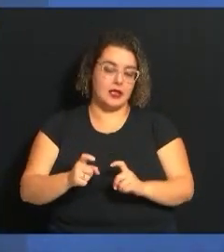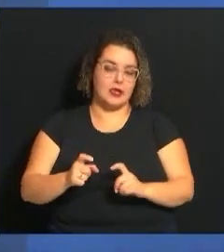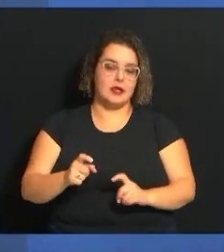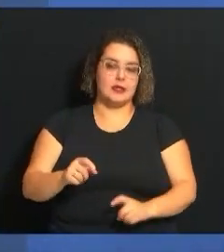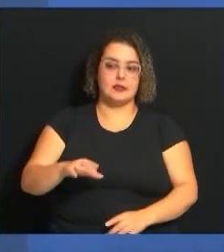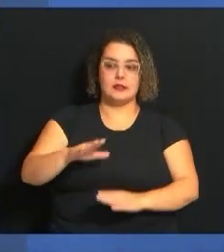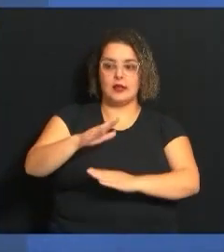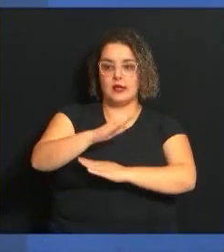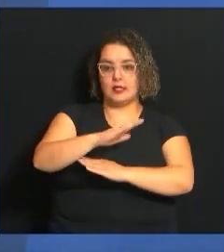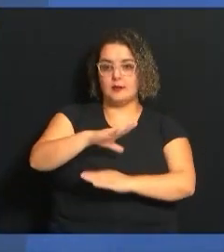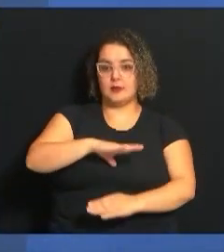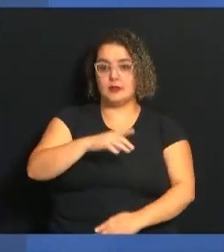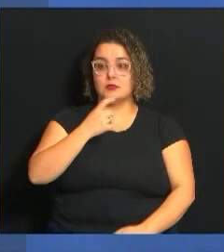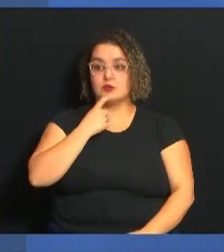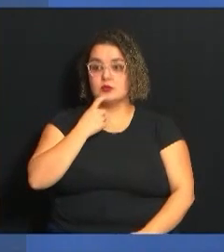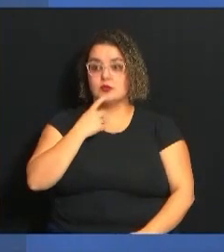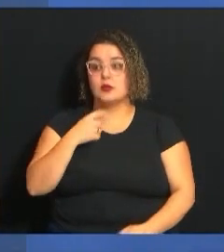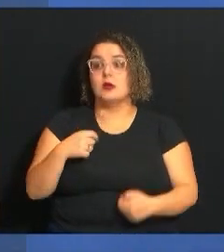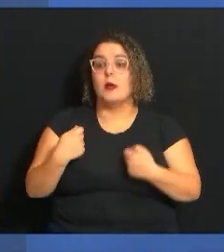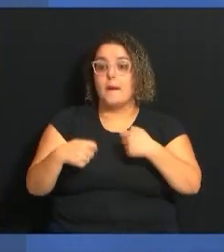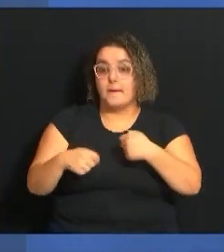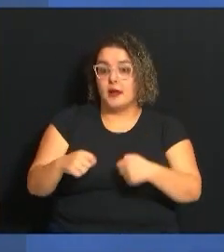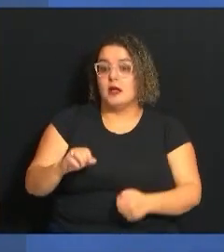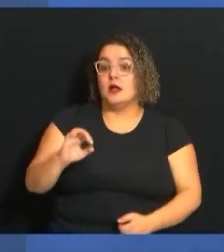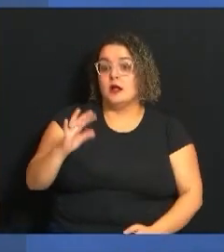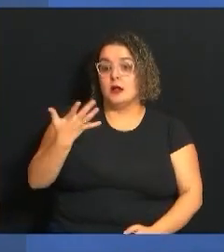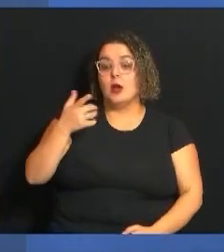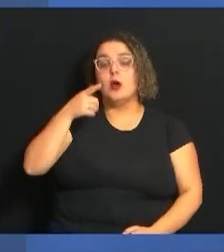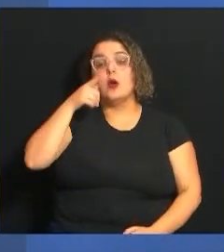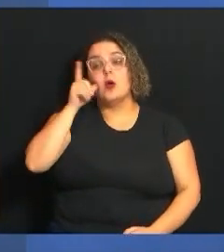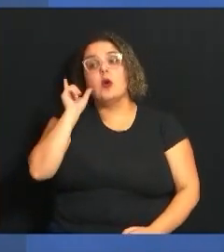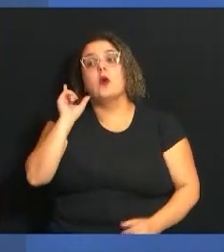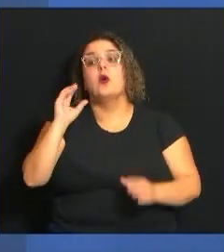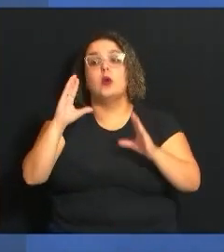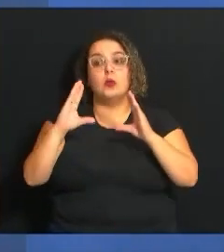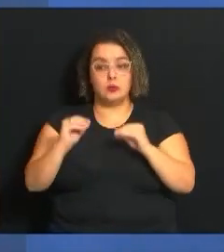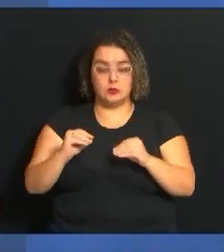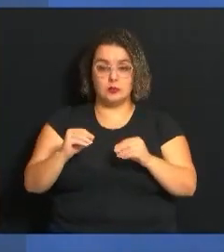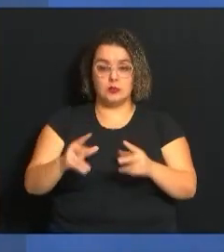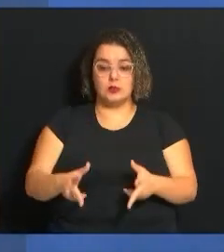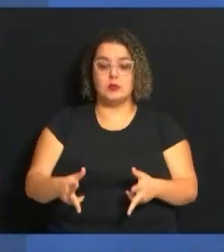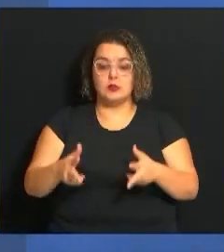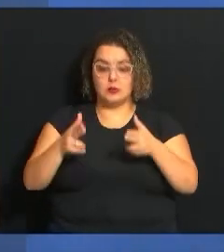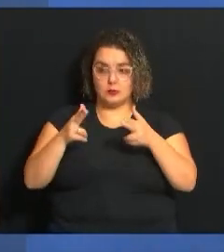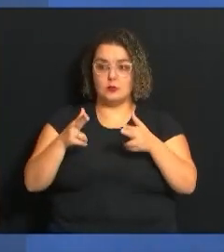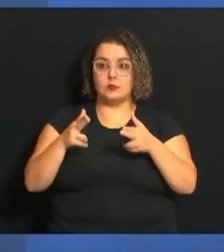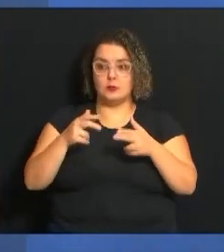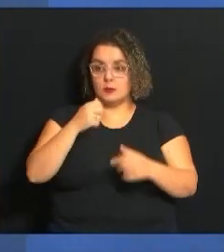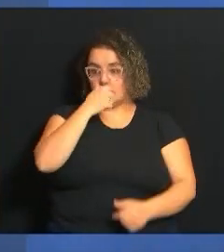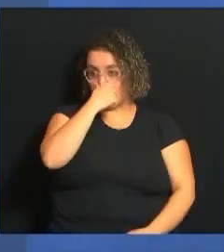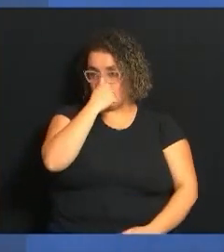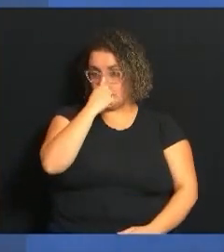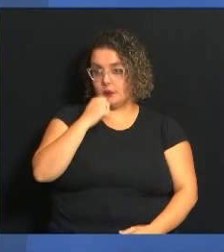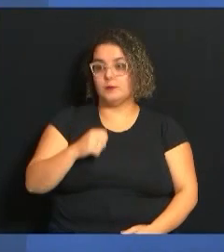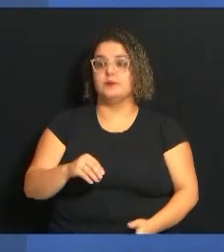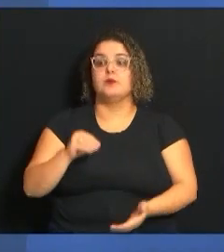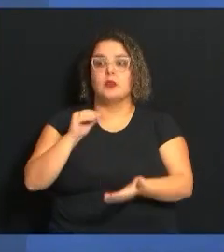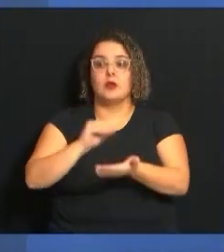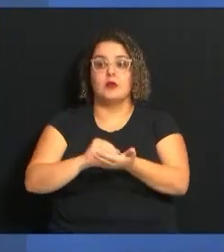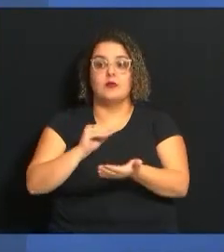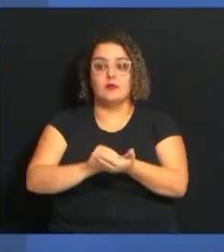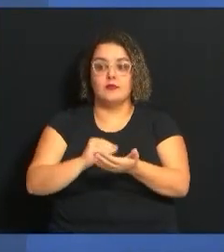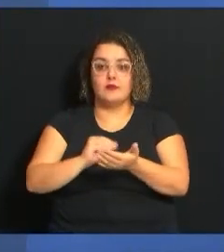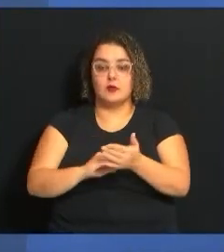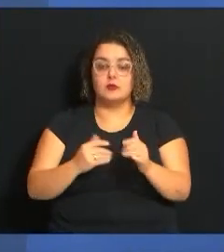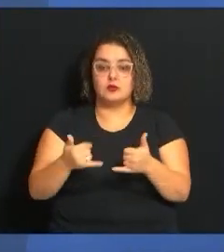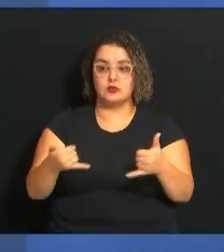Campinas. Essa reunião que deveria ter acontecido ontem à noite, mas foi suspensa aí em decorrência de falta de energia